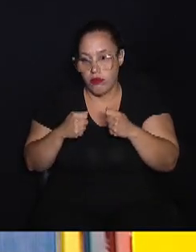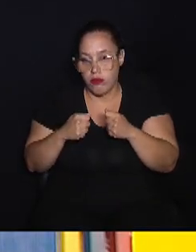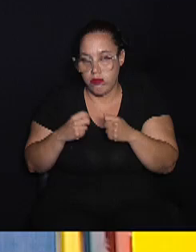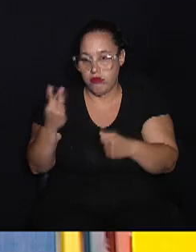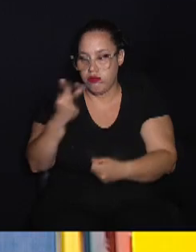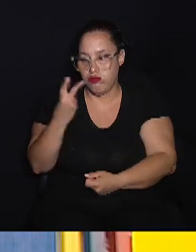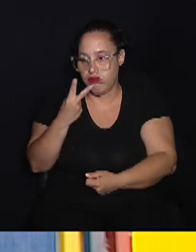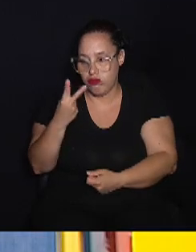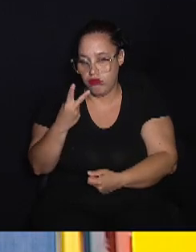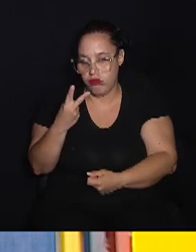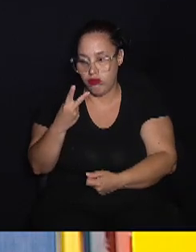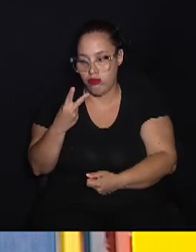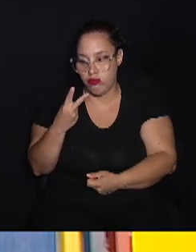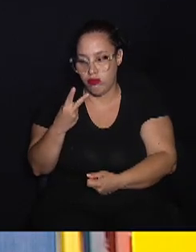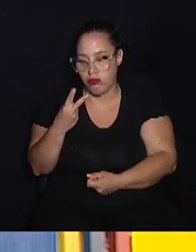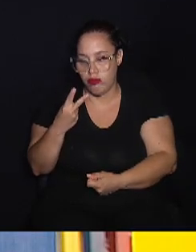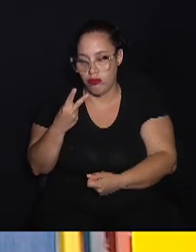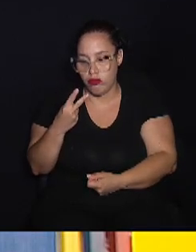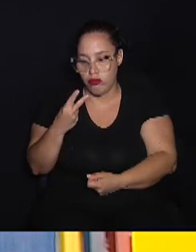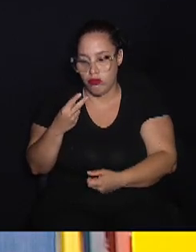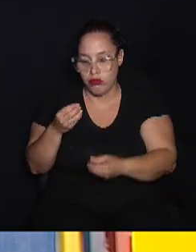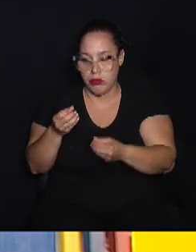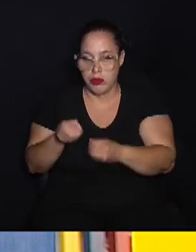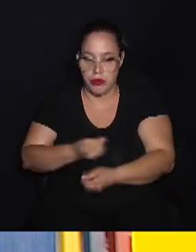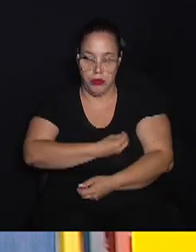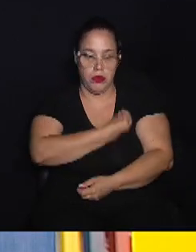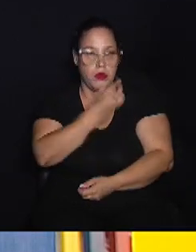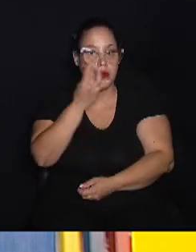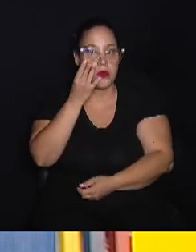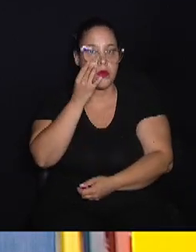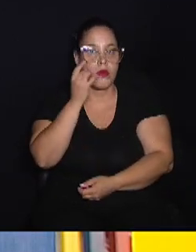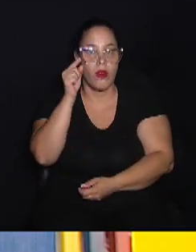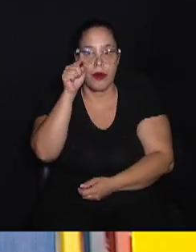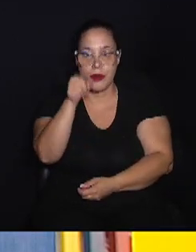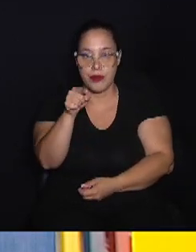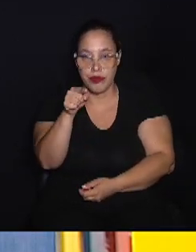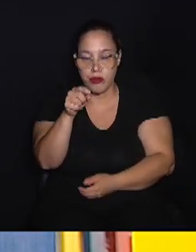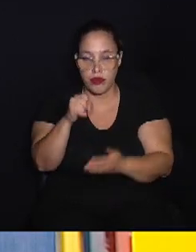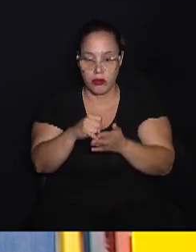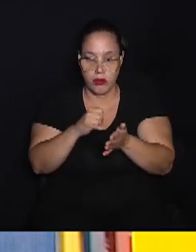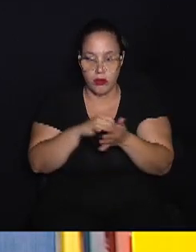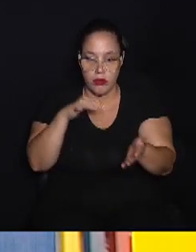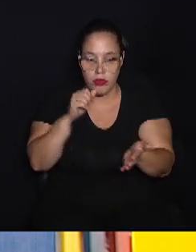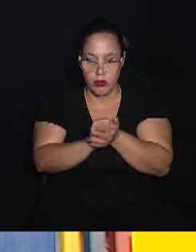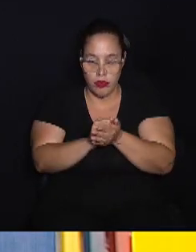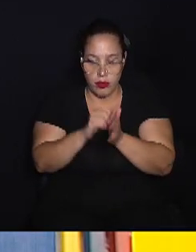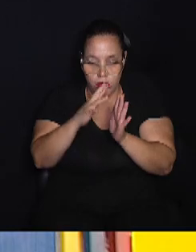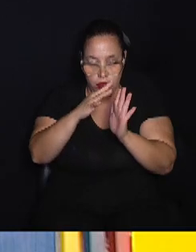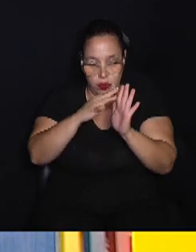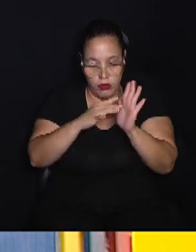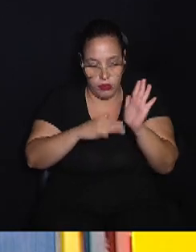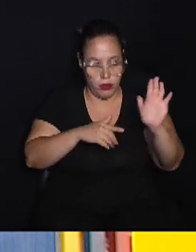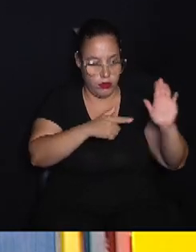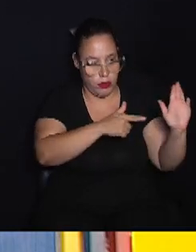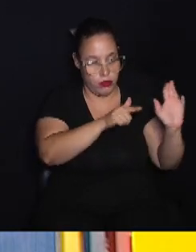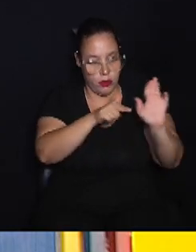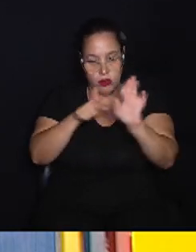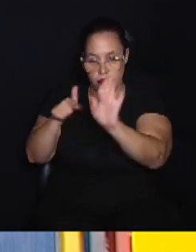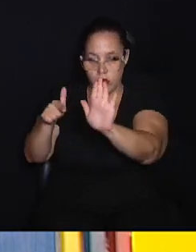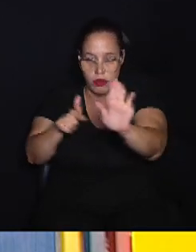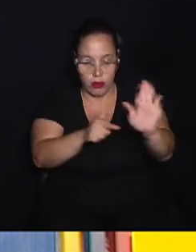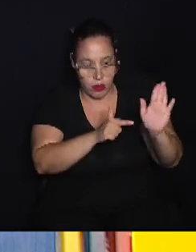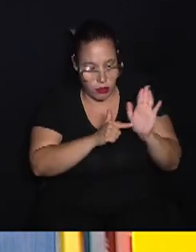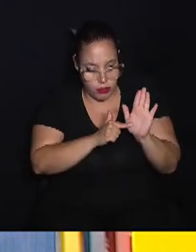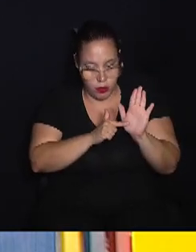duas formas né Então comparecendo presencialmente até aquela escola de cadastro as listas vão estar lá fixadas em local visível de